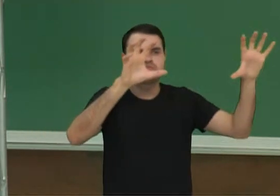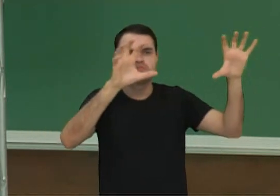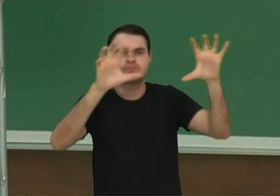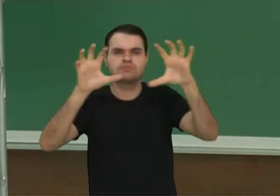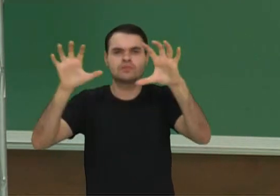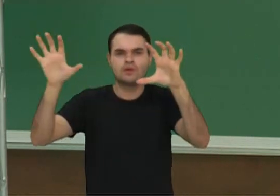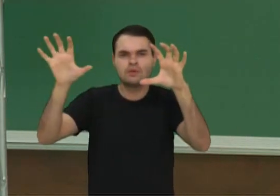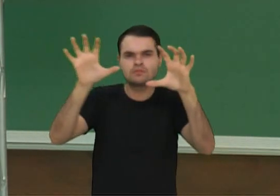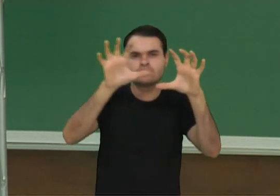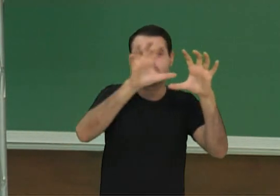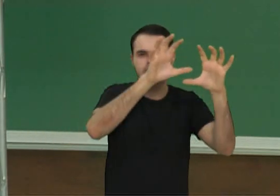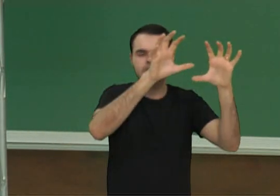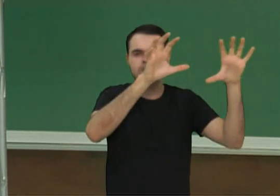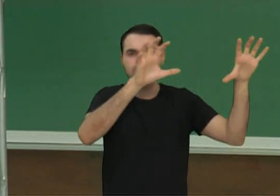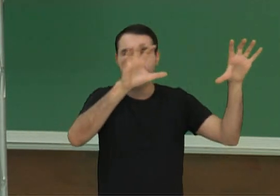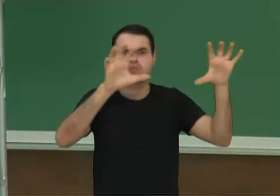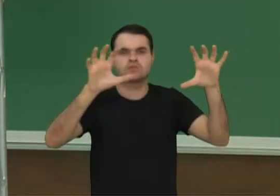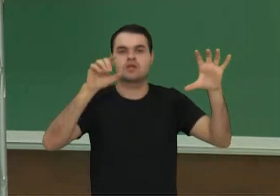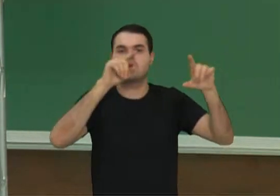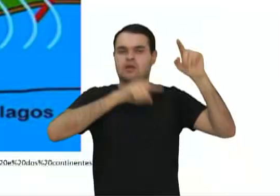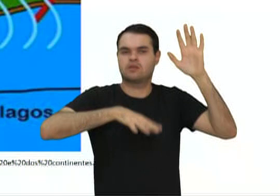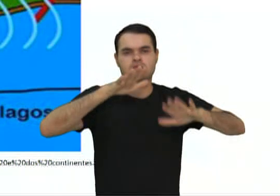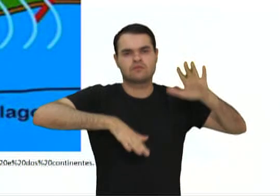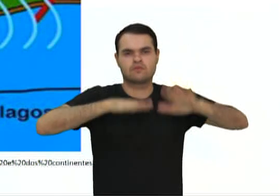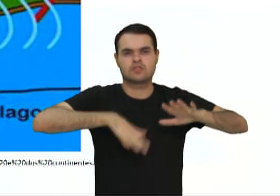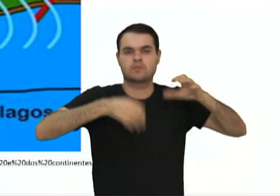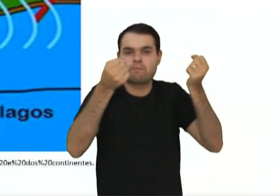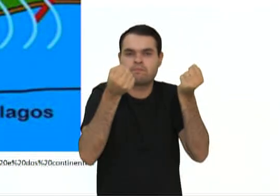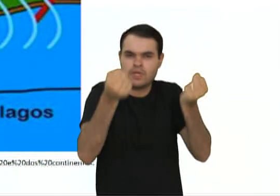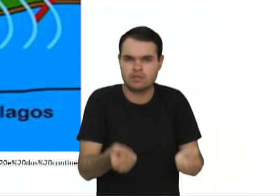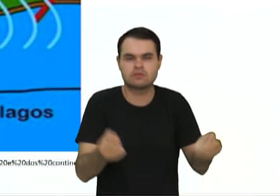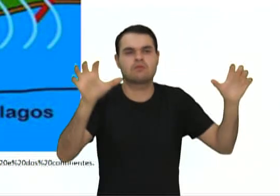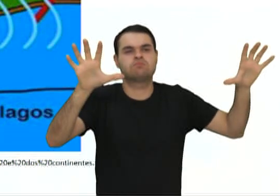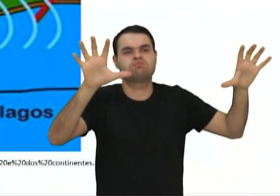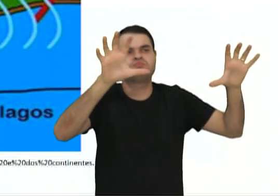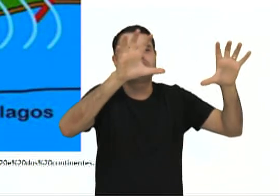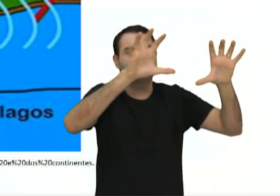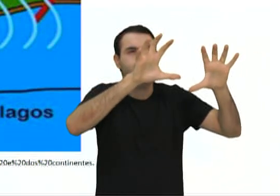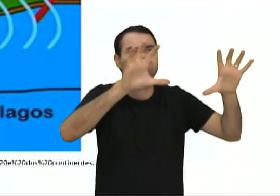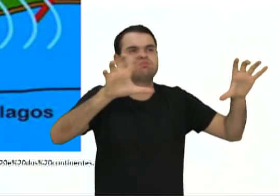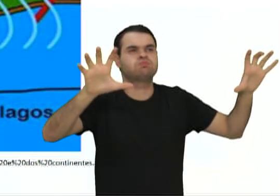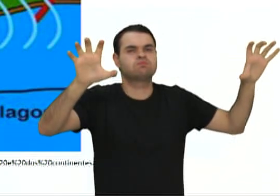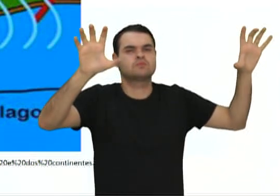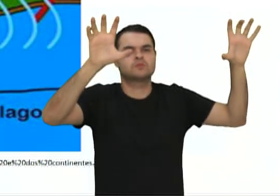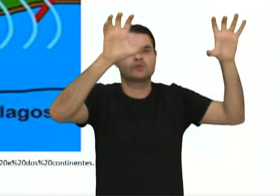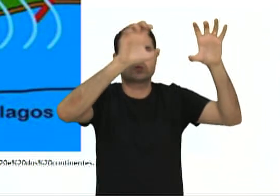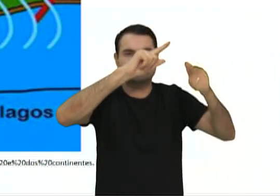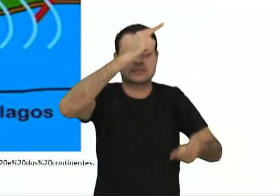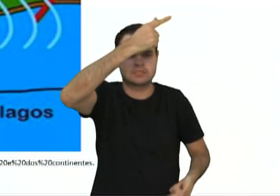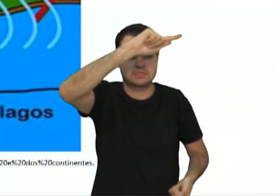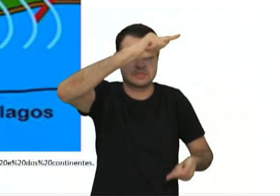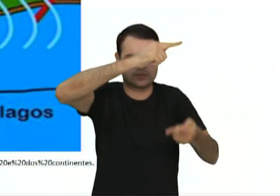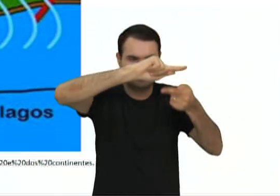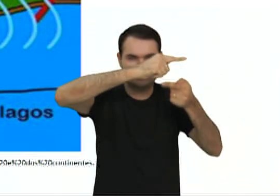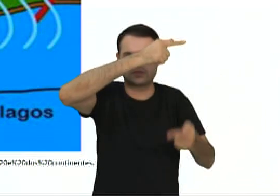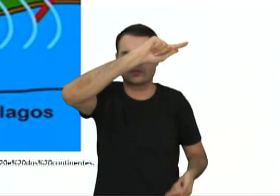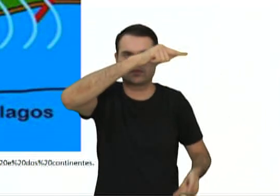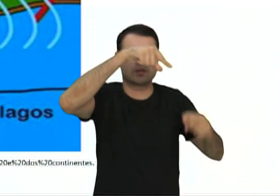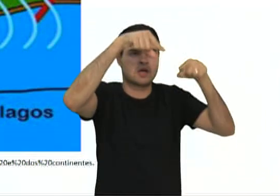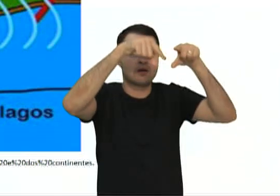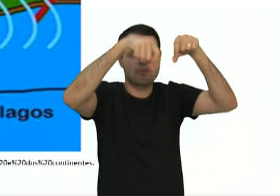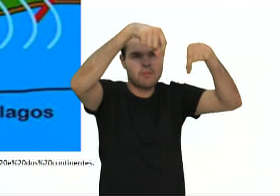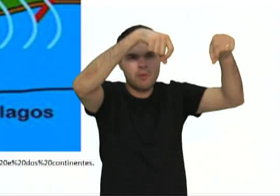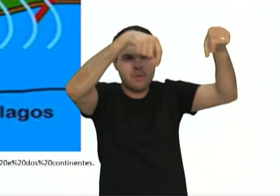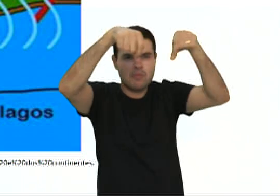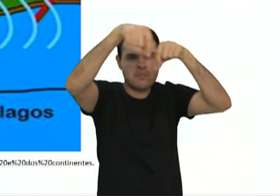para outro e em determinado momento, em função do peso dessas nuvens e da força da gravidade, a água que se encontra acumulada